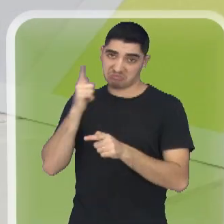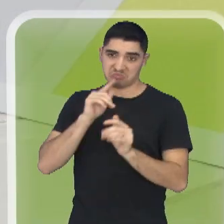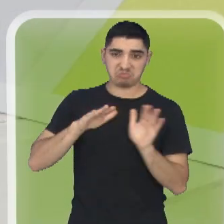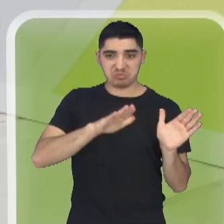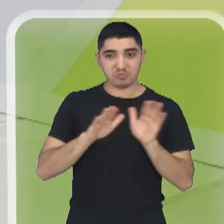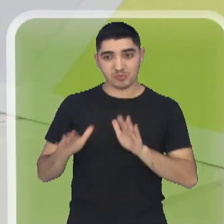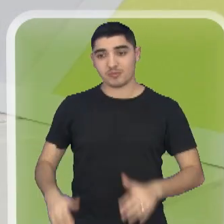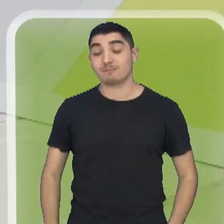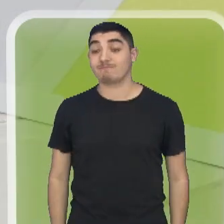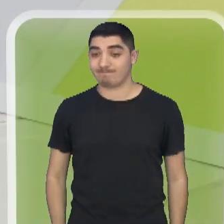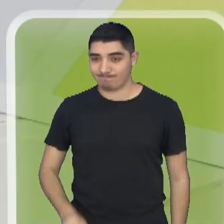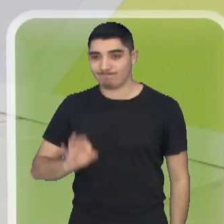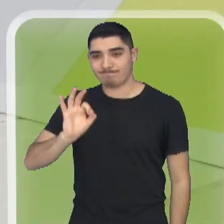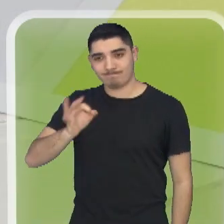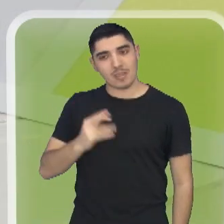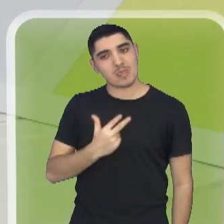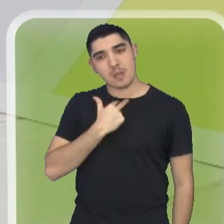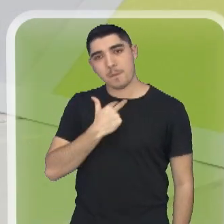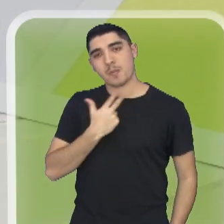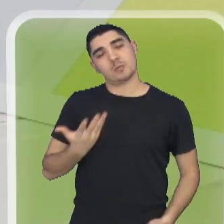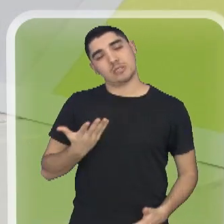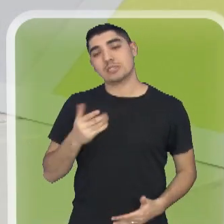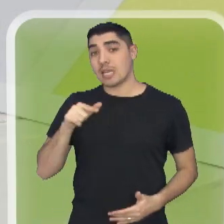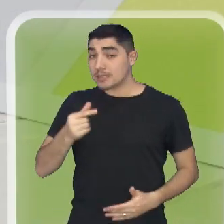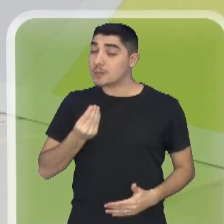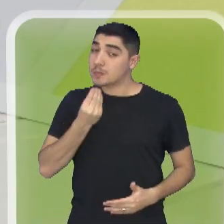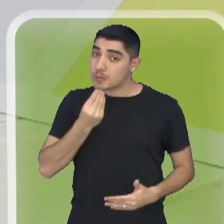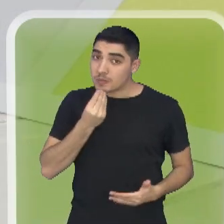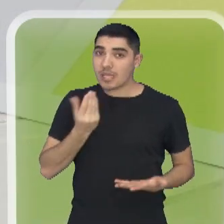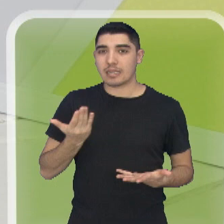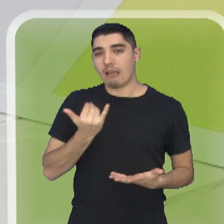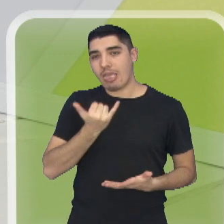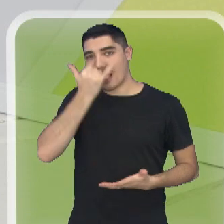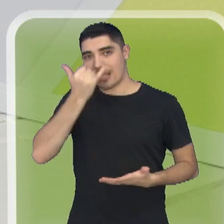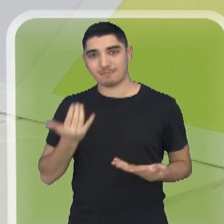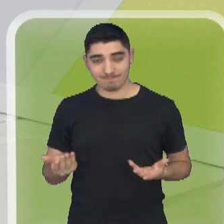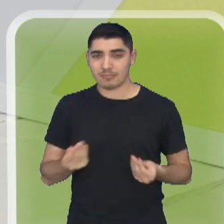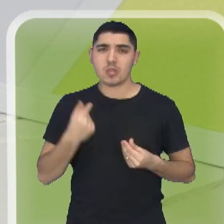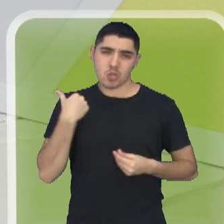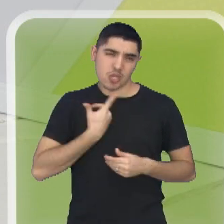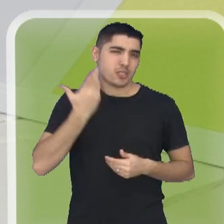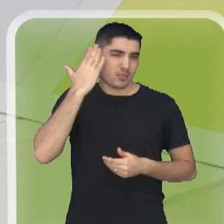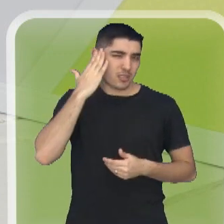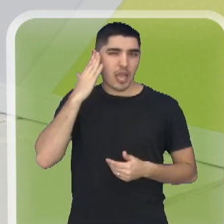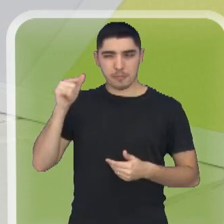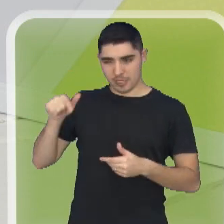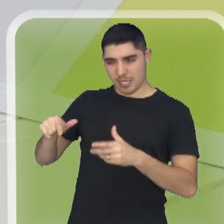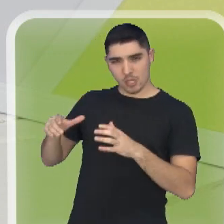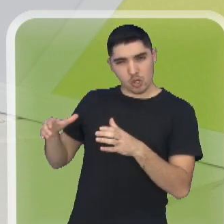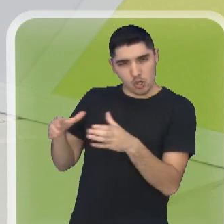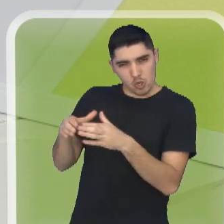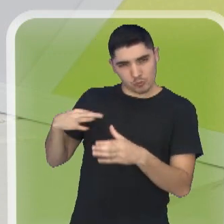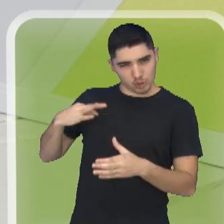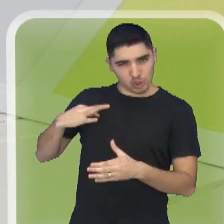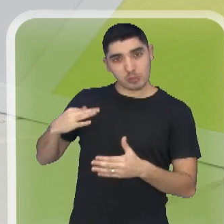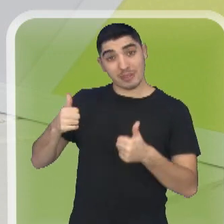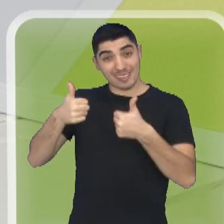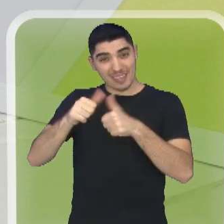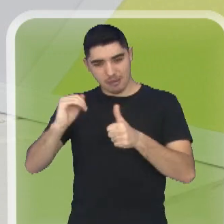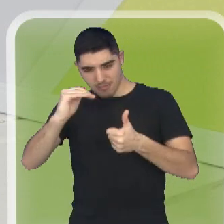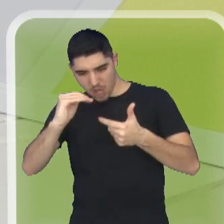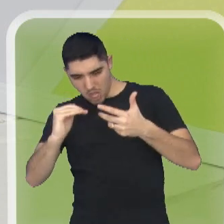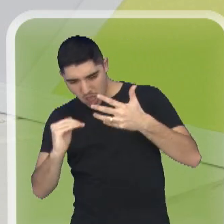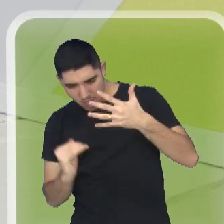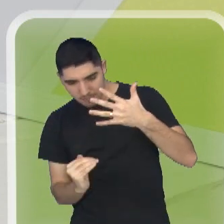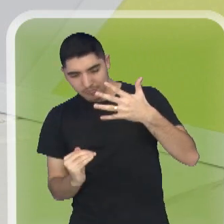não pode desperdiçar. A gente sabe que cada jogo é uma história, a gente sabe que o time que está lá embaixo, ele quer mostrar serviço, ele quer buscar a